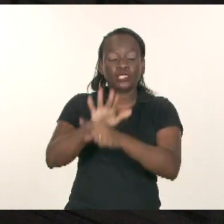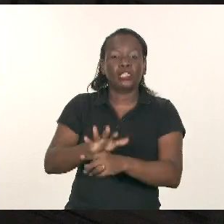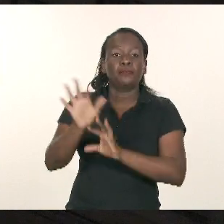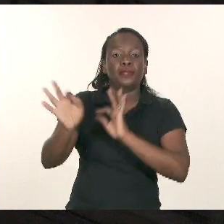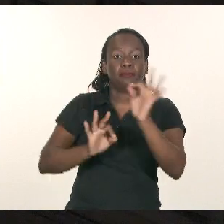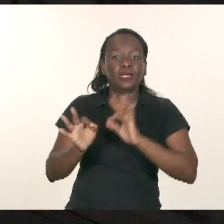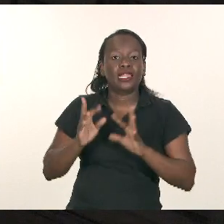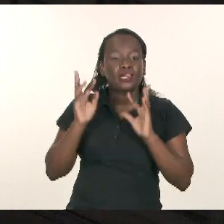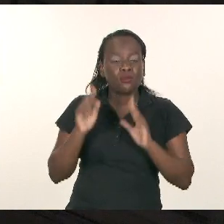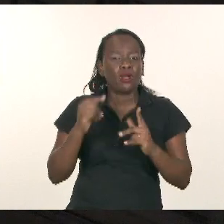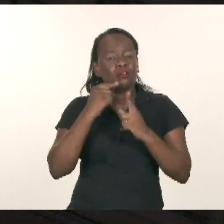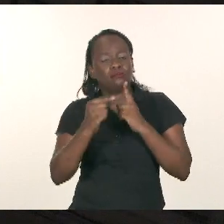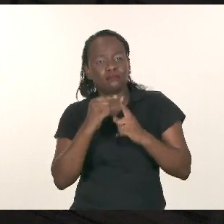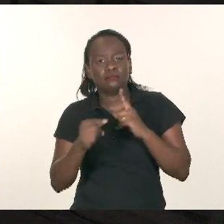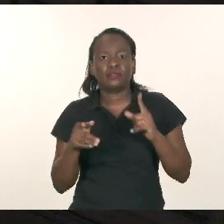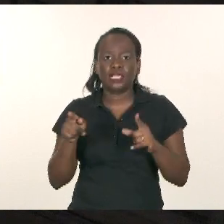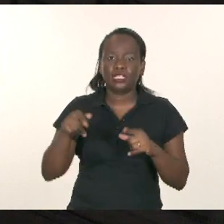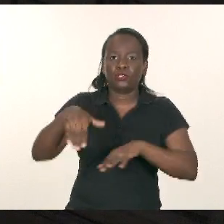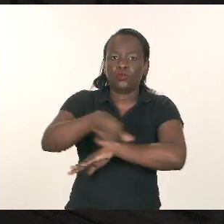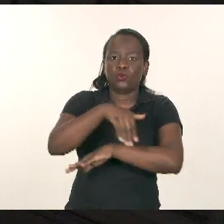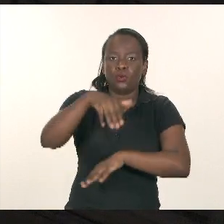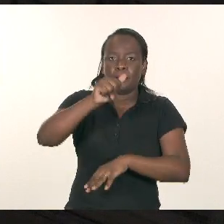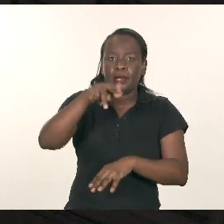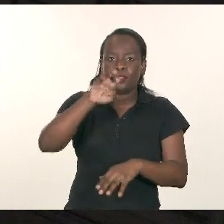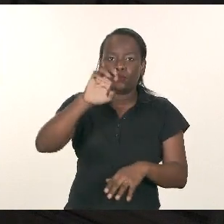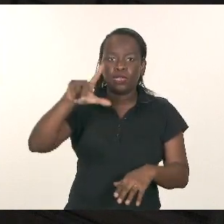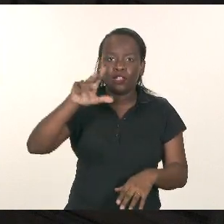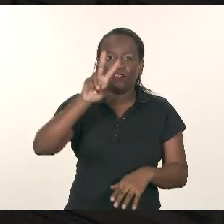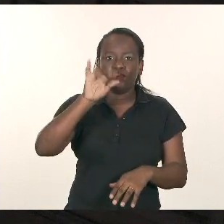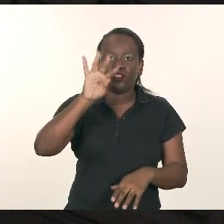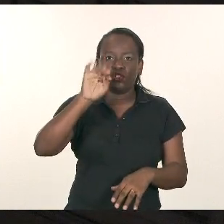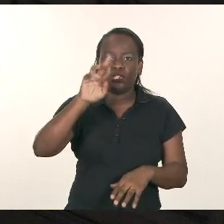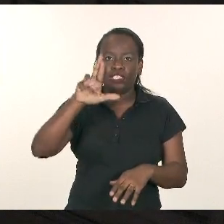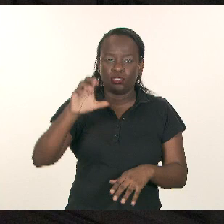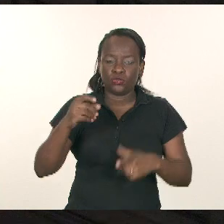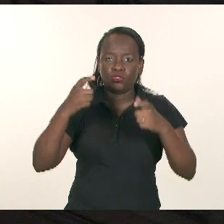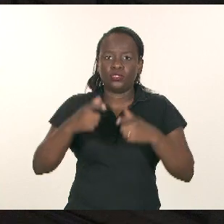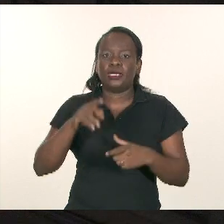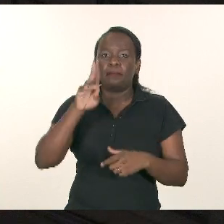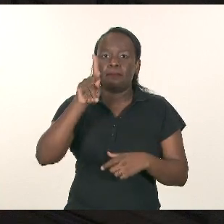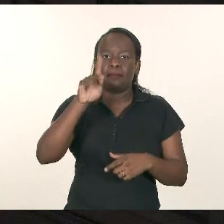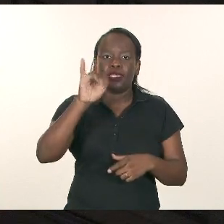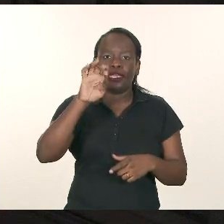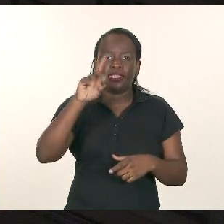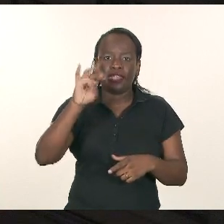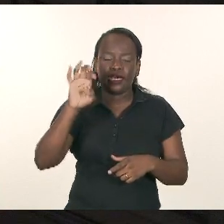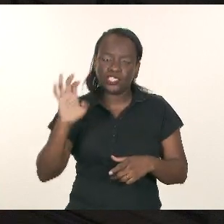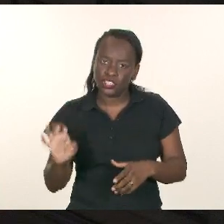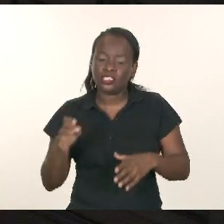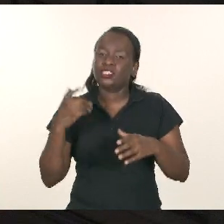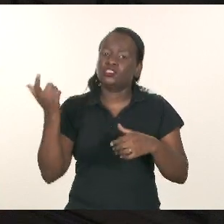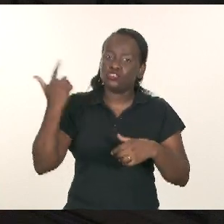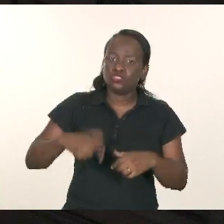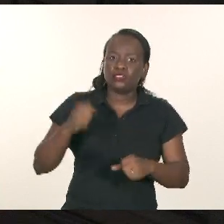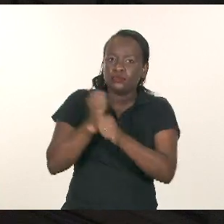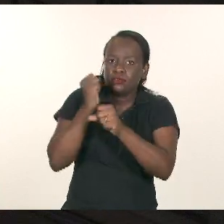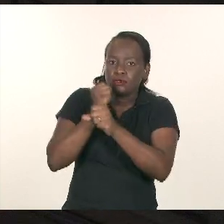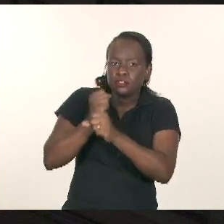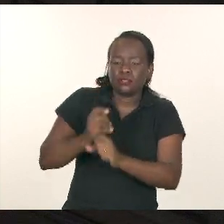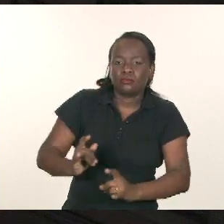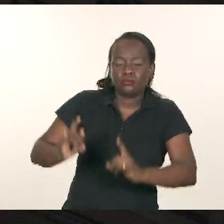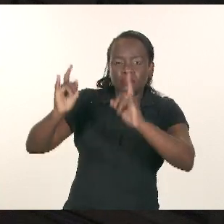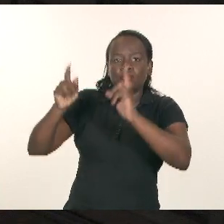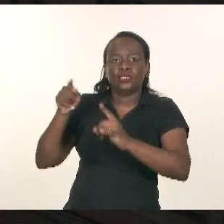modelo semelhante ali na Rua Manuel Vitorino, no bairro da Piedade, para reerguer não só aquele polo de formação, mas